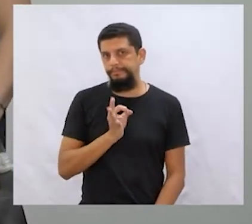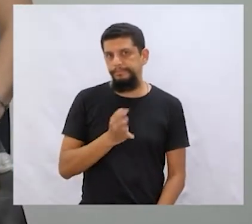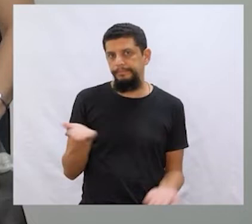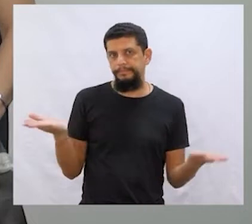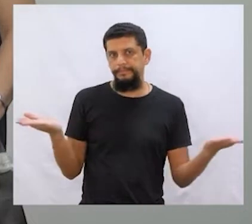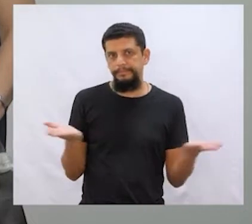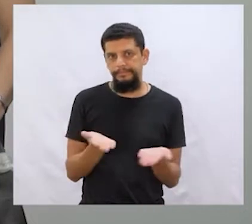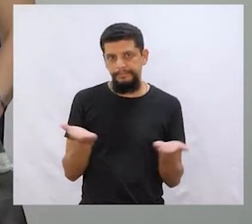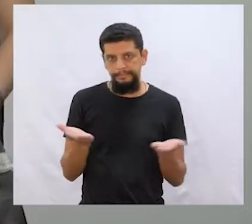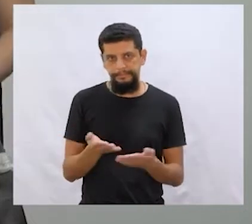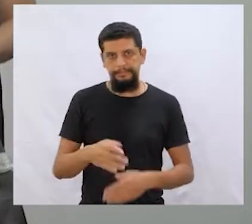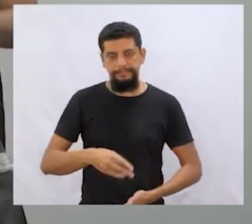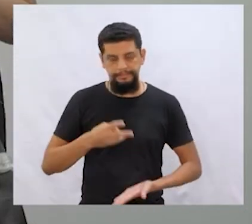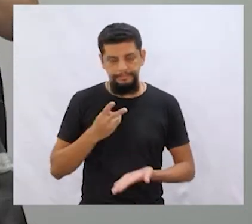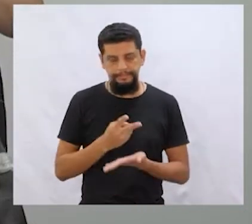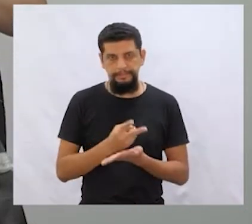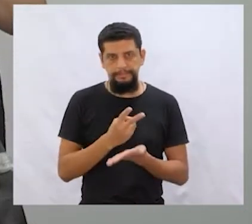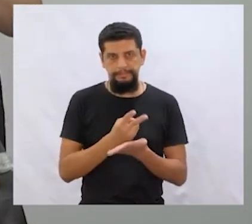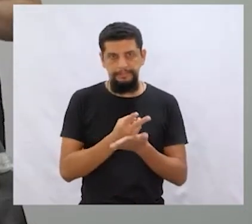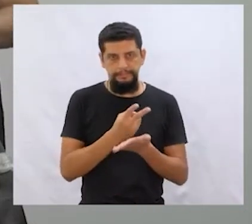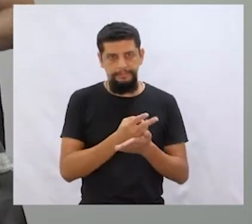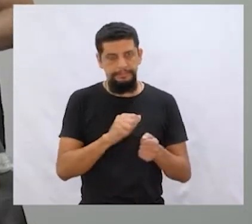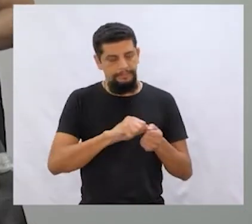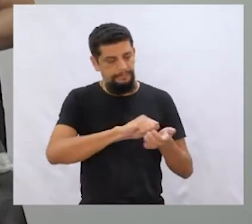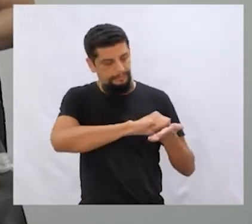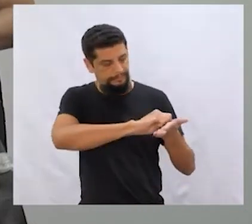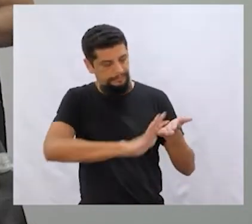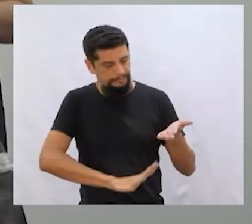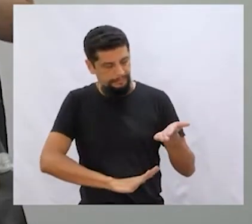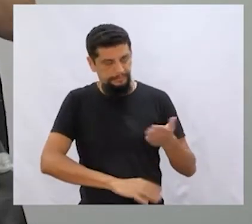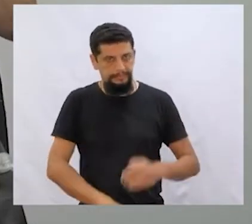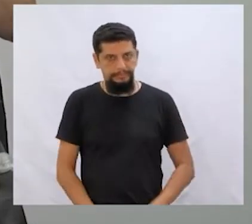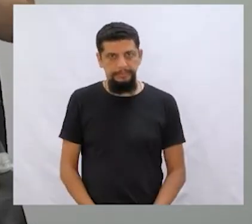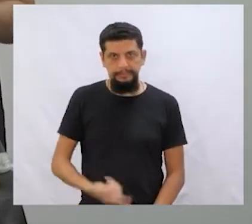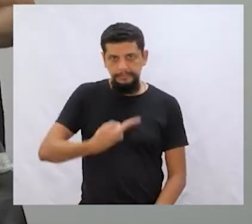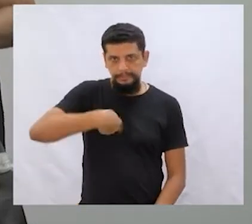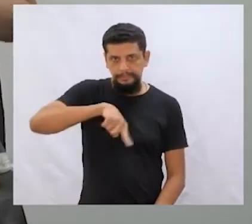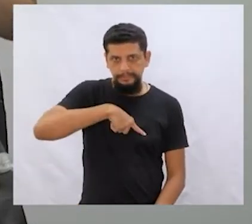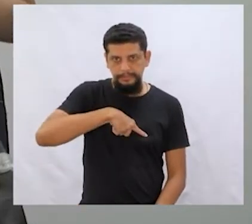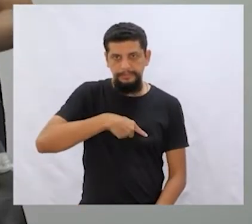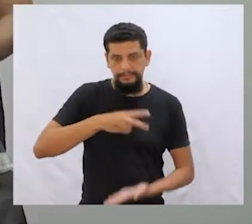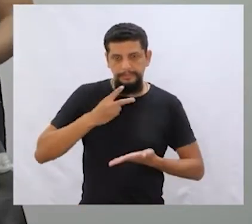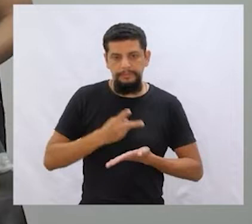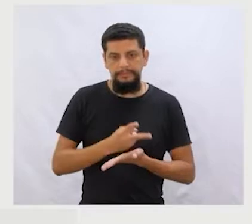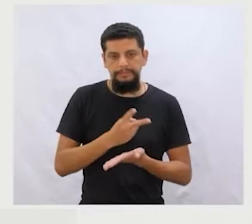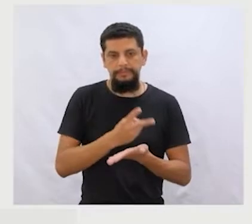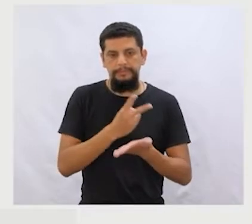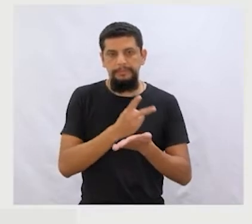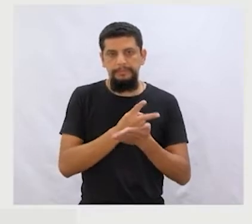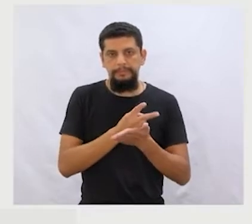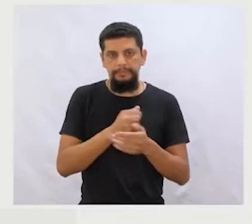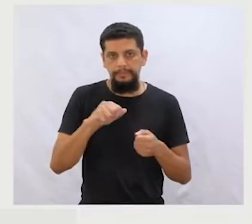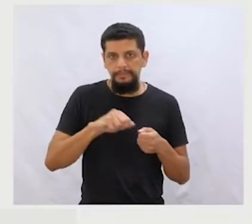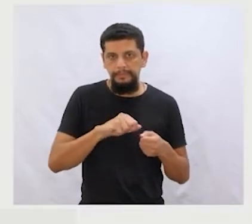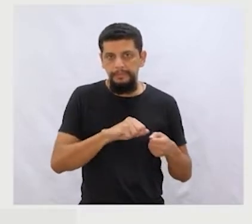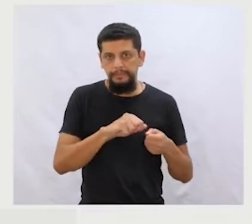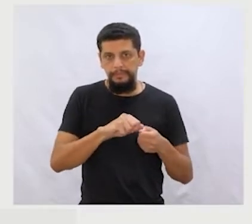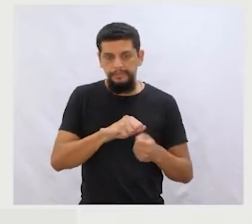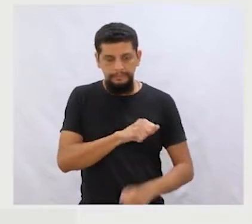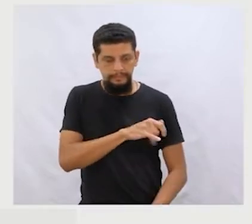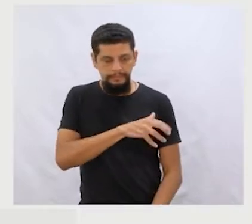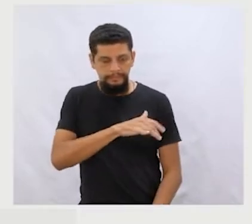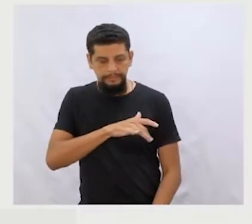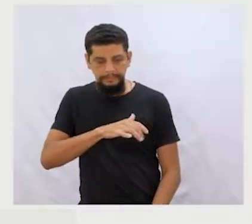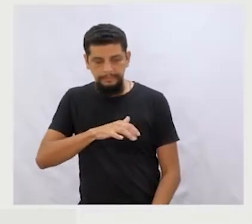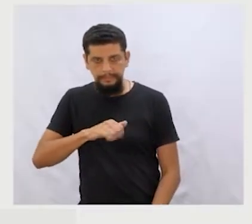Isso. E agora, nós vamos para a nossa atividade. Nós vamos continuar a construir